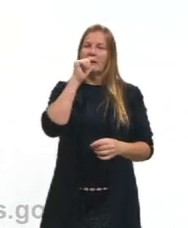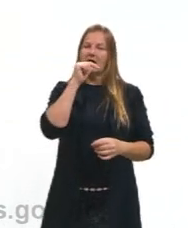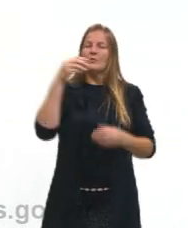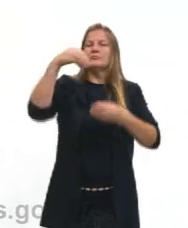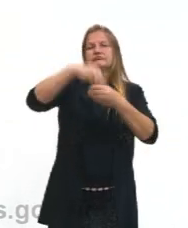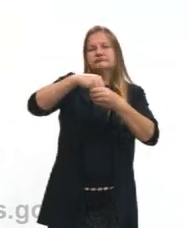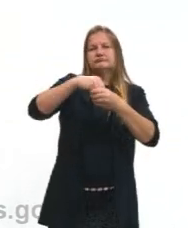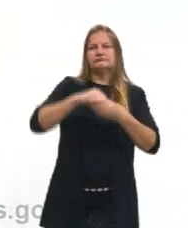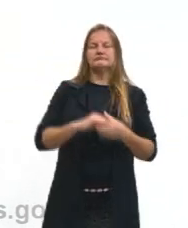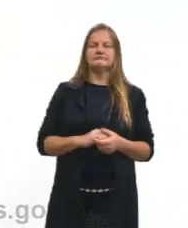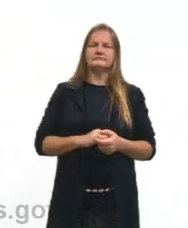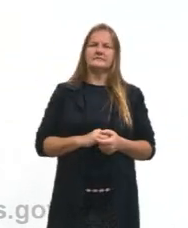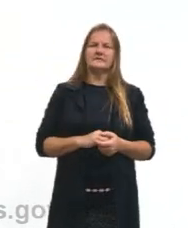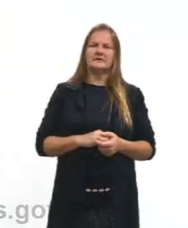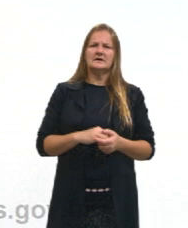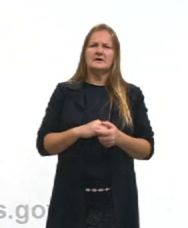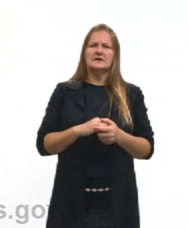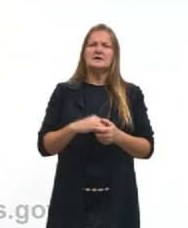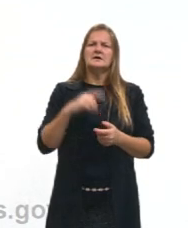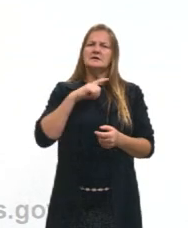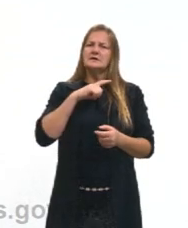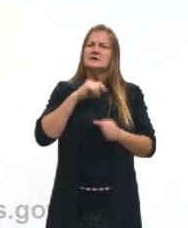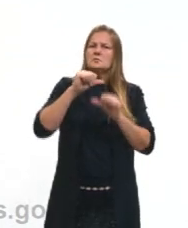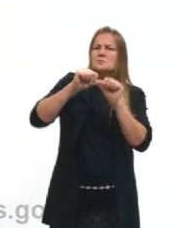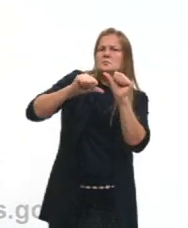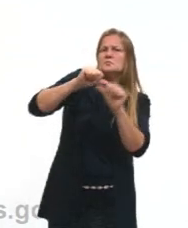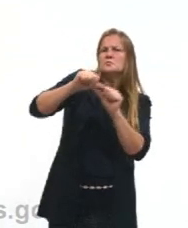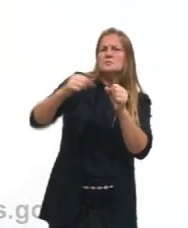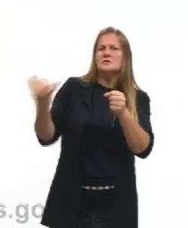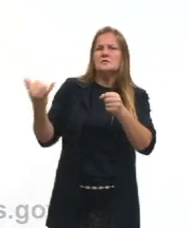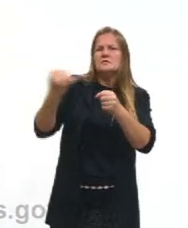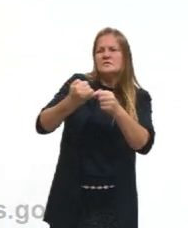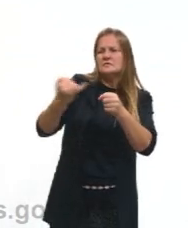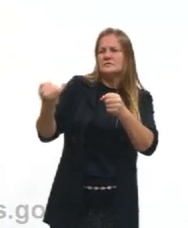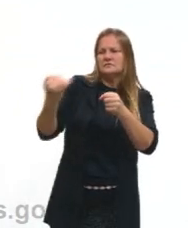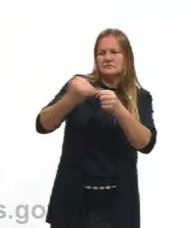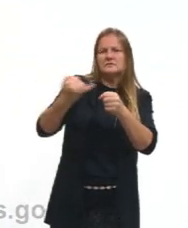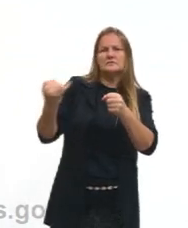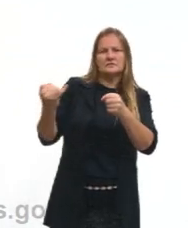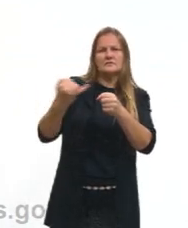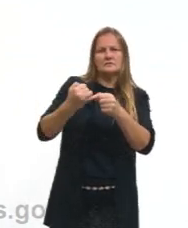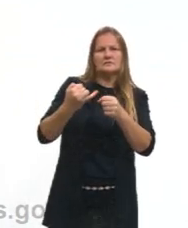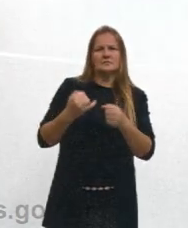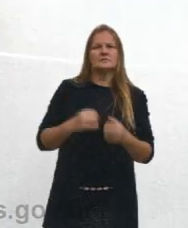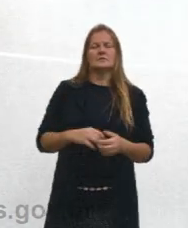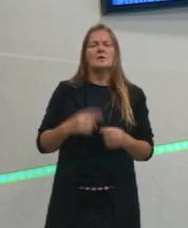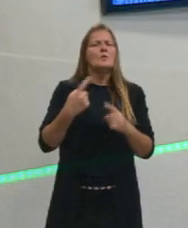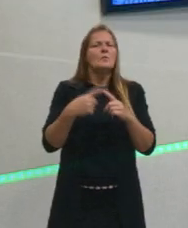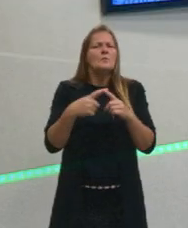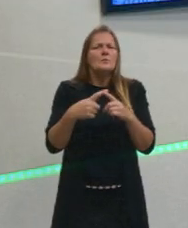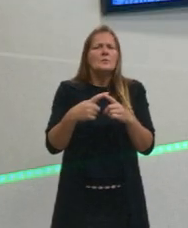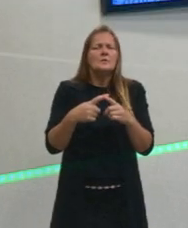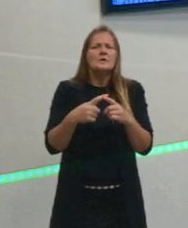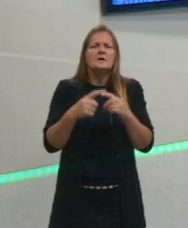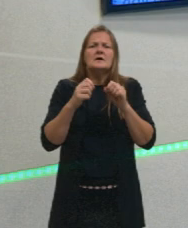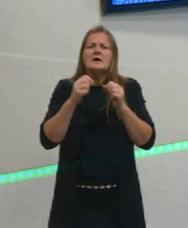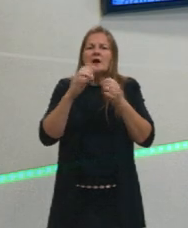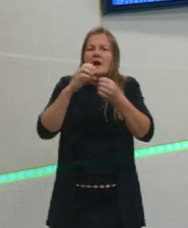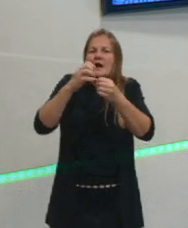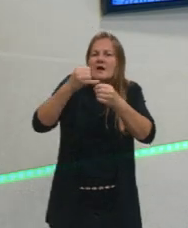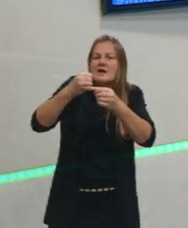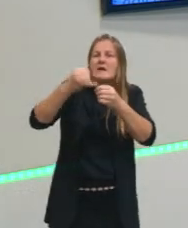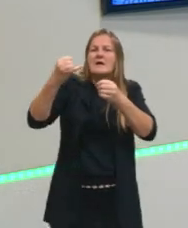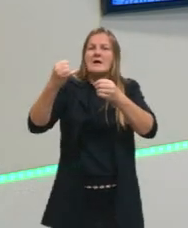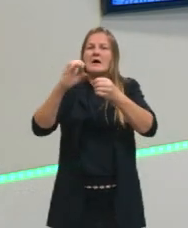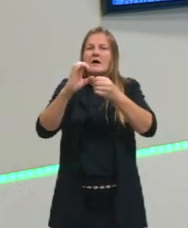água tá eles sofrem ionização tá nessa ionização acaba liberando